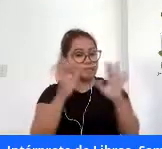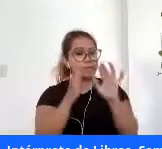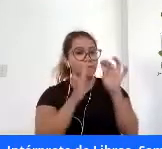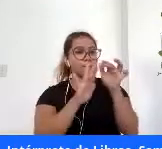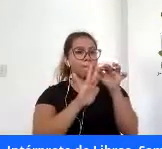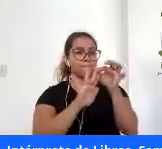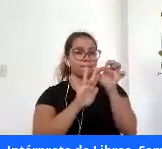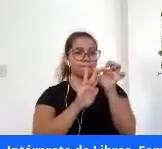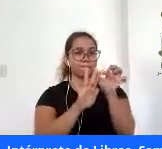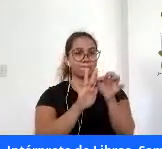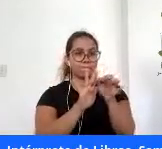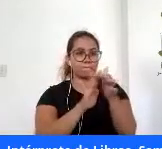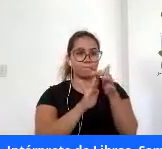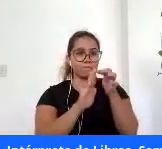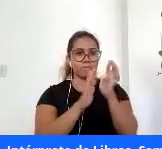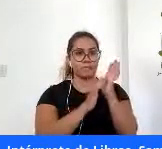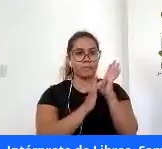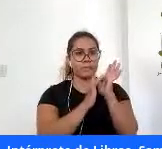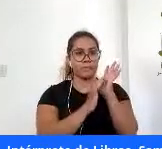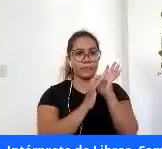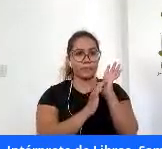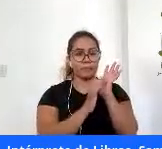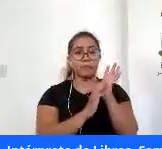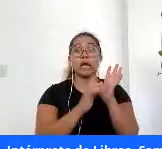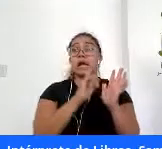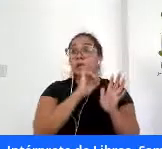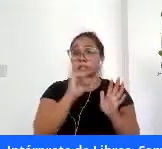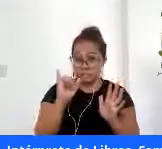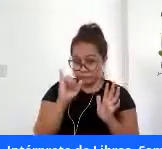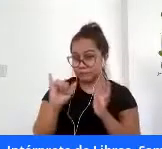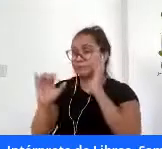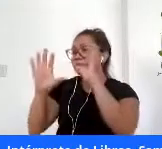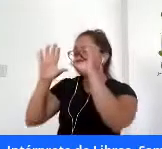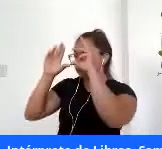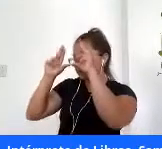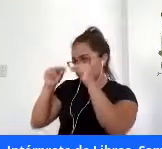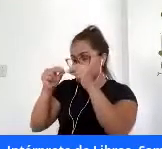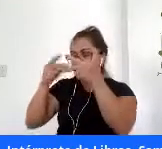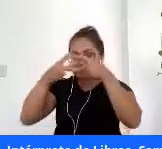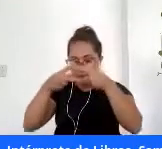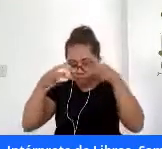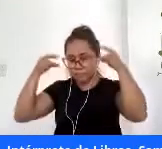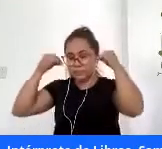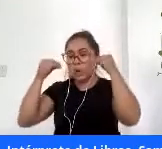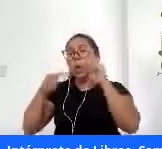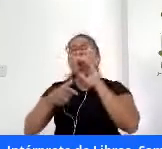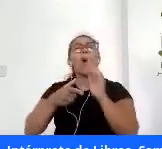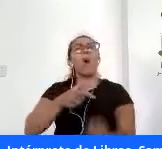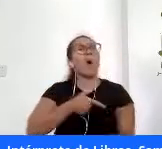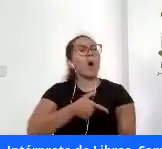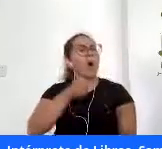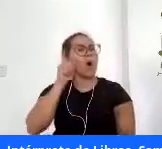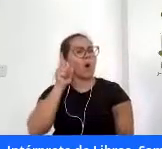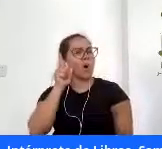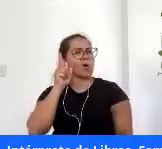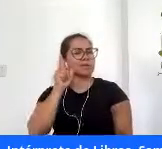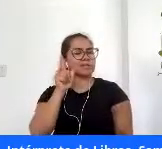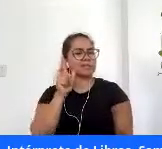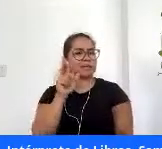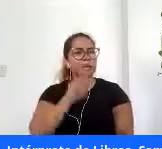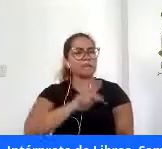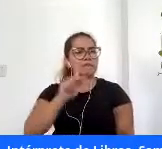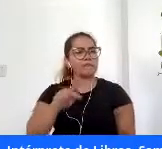dedos. No caso de você tampar os seus olhos, né, a Geice até apresentou ontem na palestra dela,